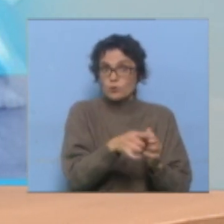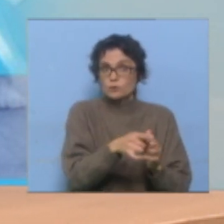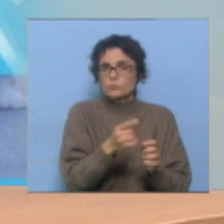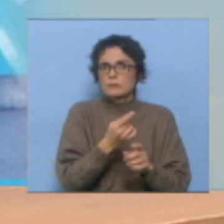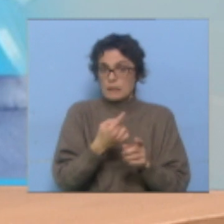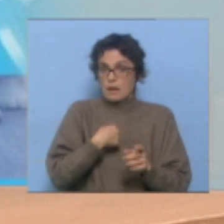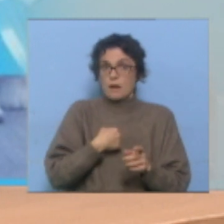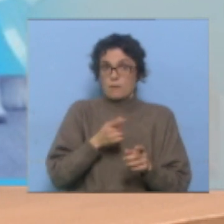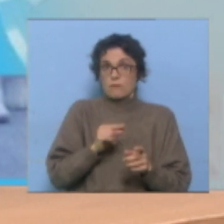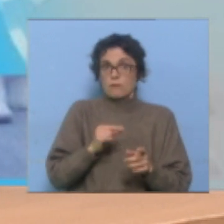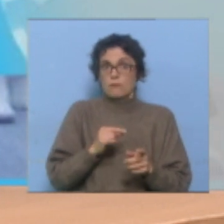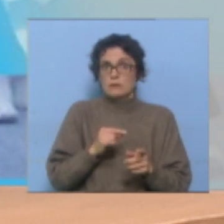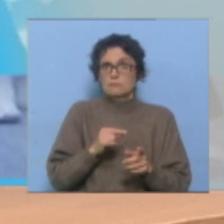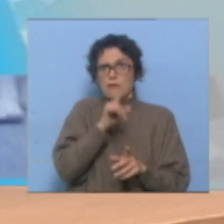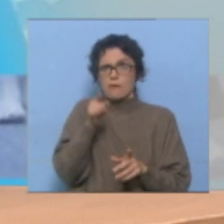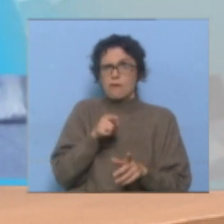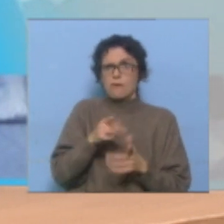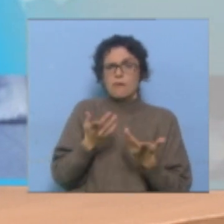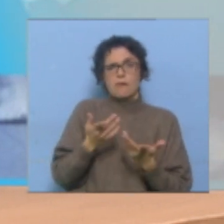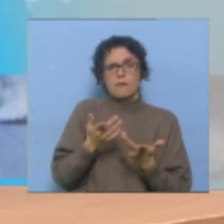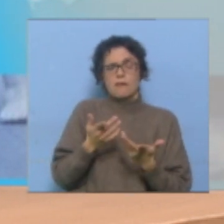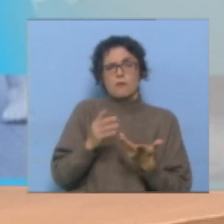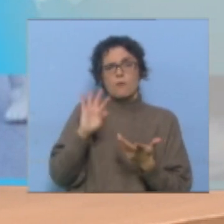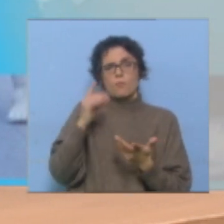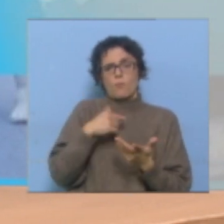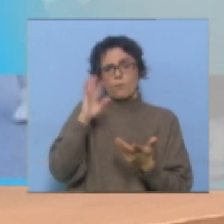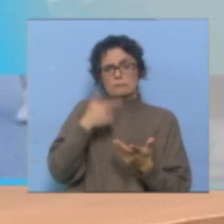minha rebeldia dos 17 anos,